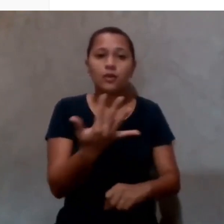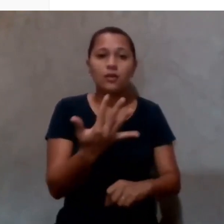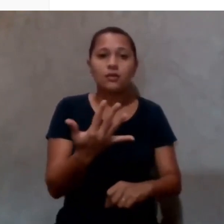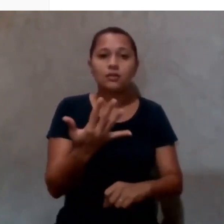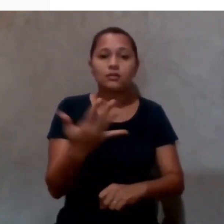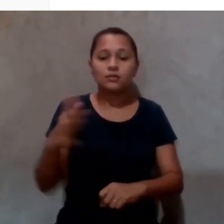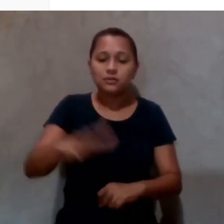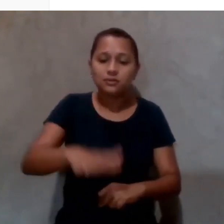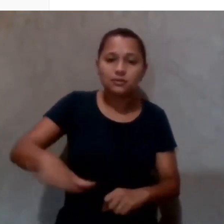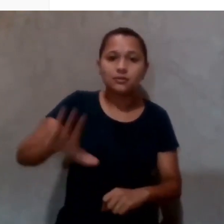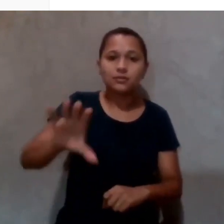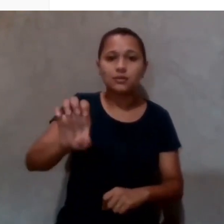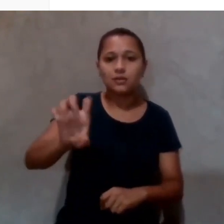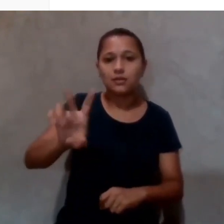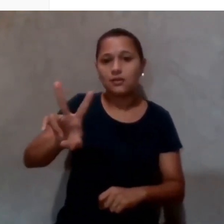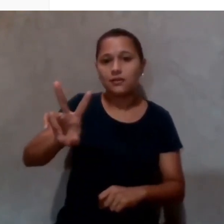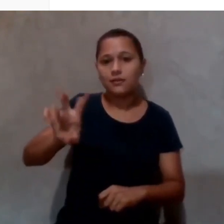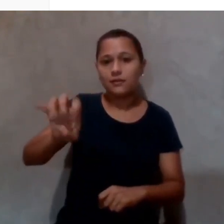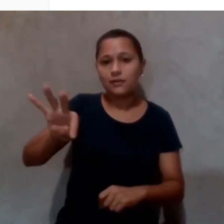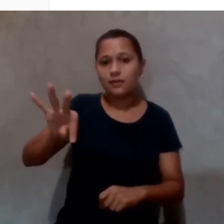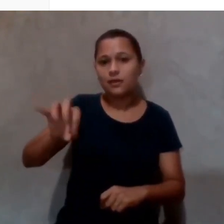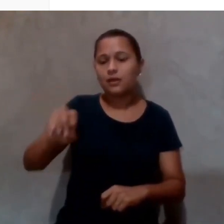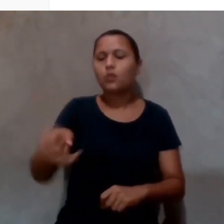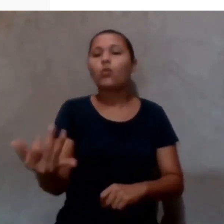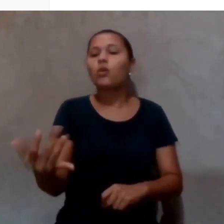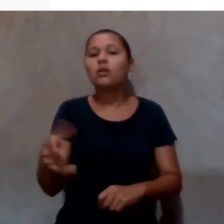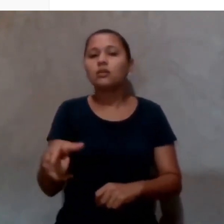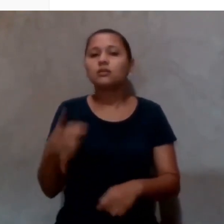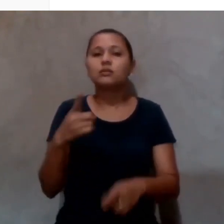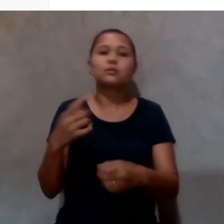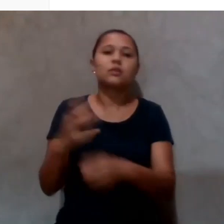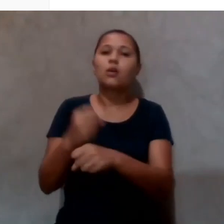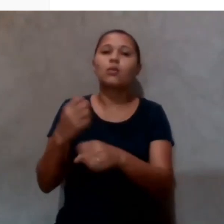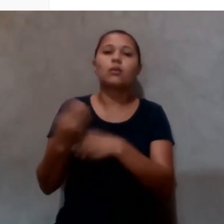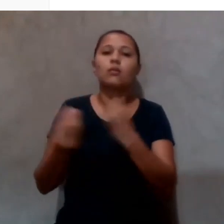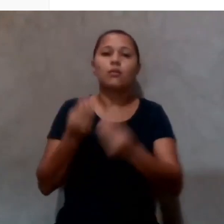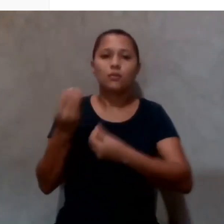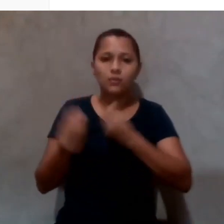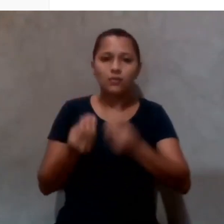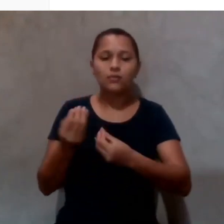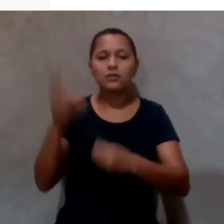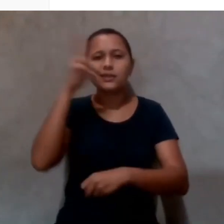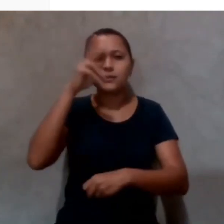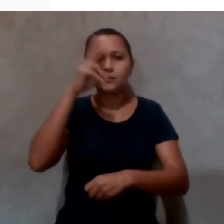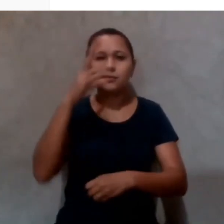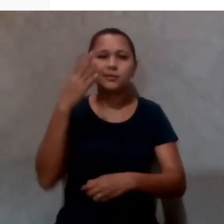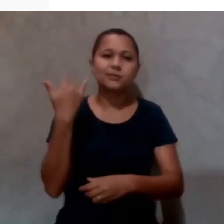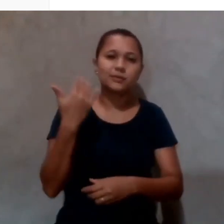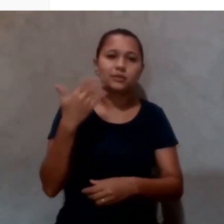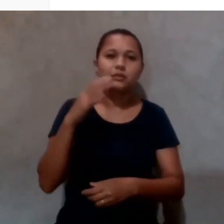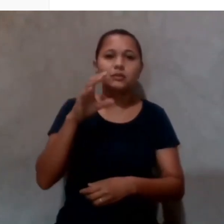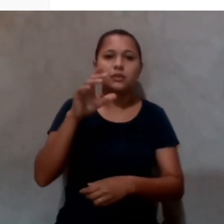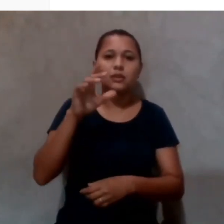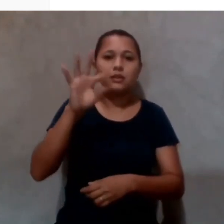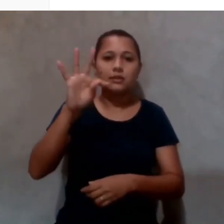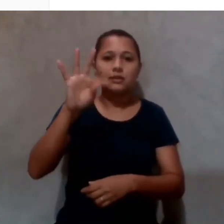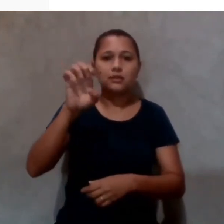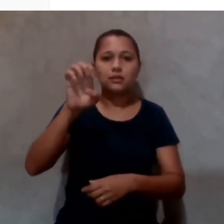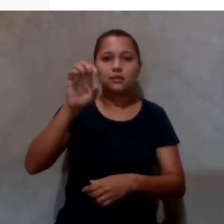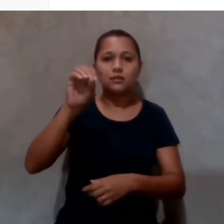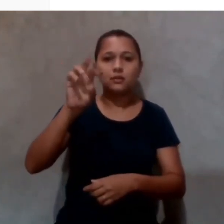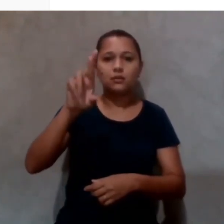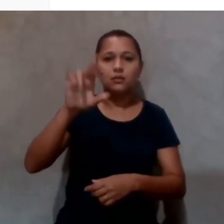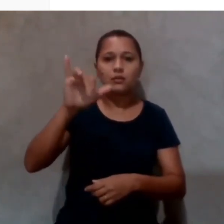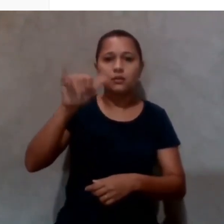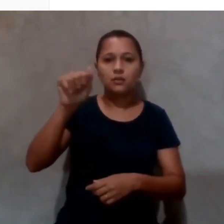com repetição, que nós vimos também lá na análise combinatória. O princípio multiplicativo, ele nos diz o seguinte,